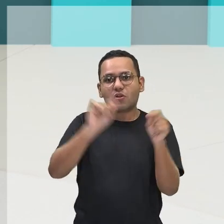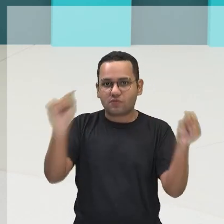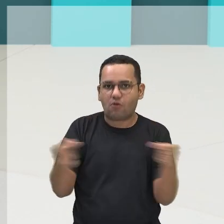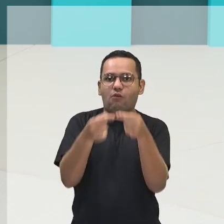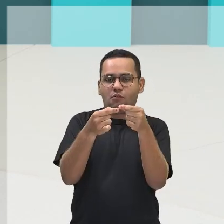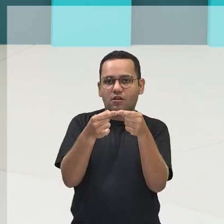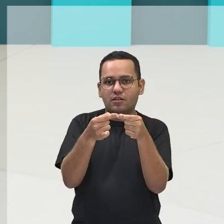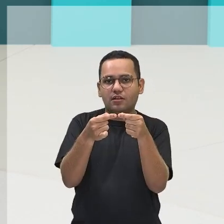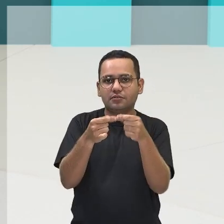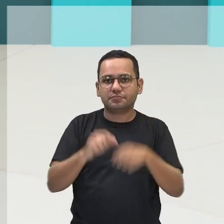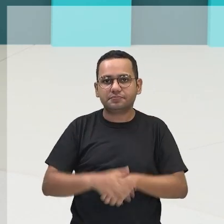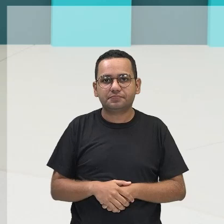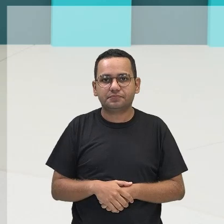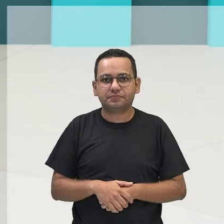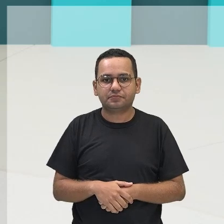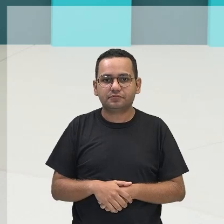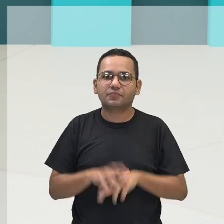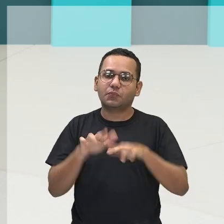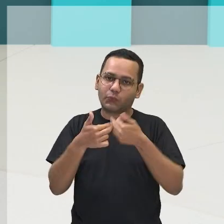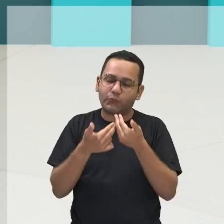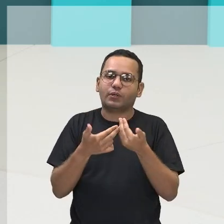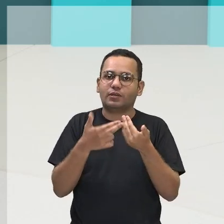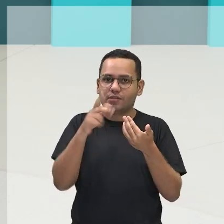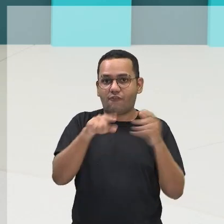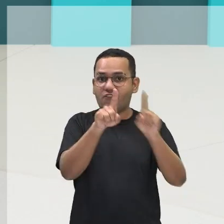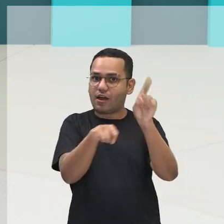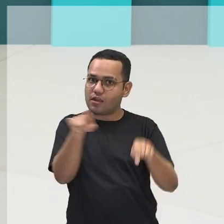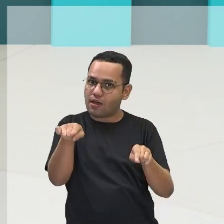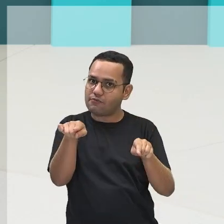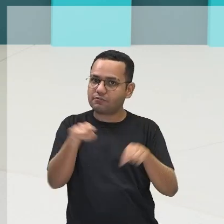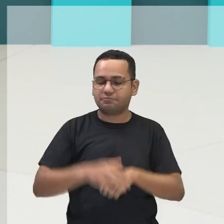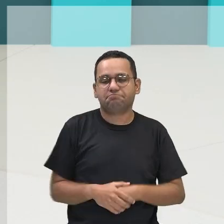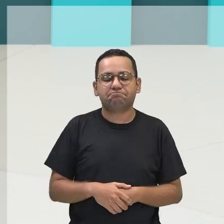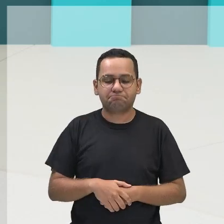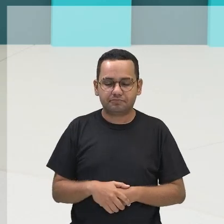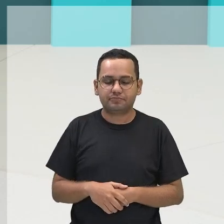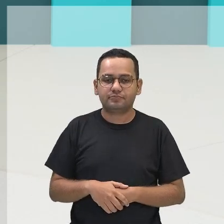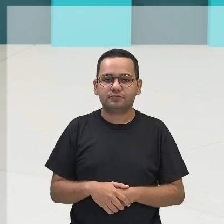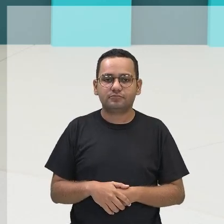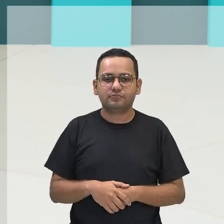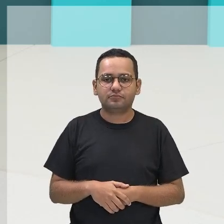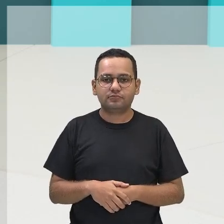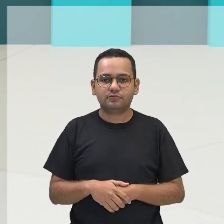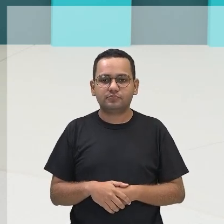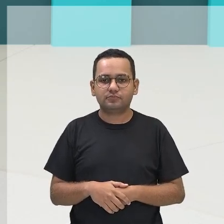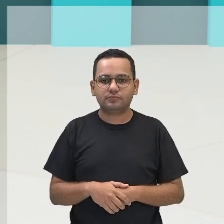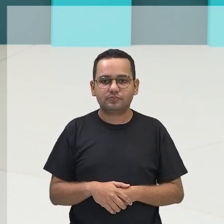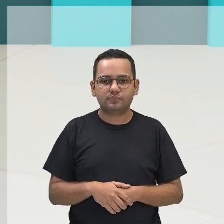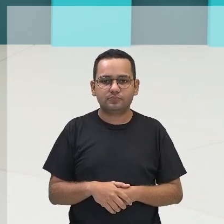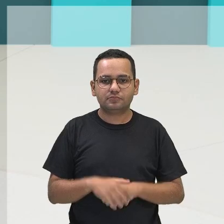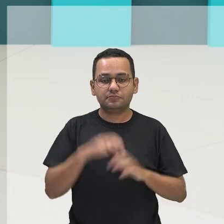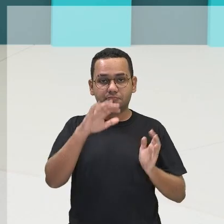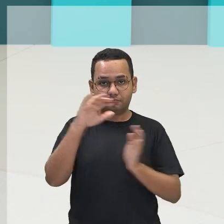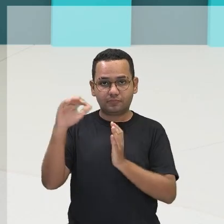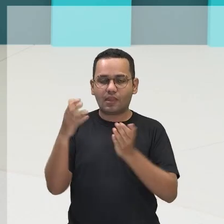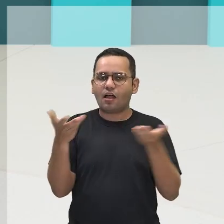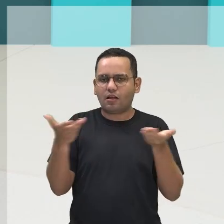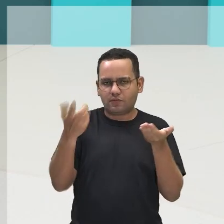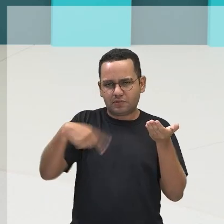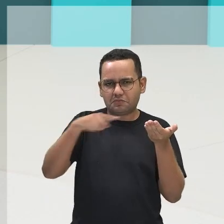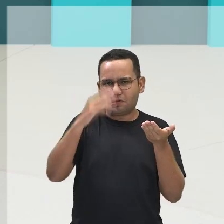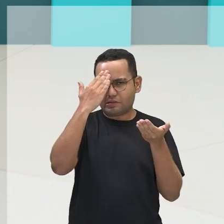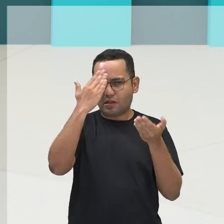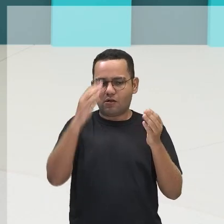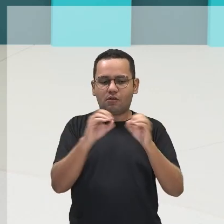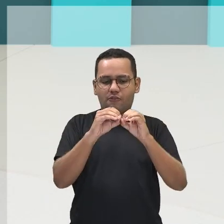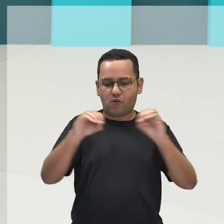normalmente. Por esse motivo, são variáveis, ok? Agora, nós vamos entender como essas orações funcionam dentro